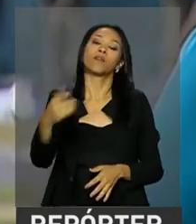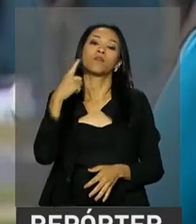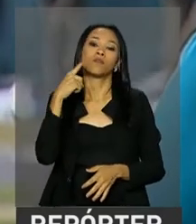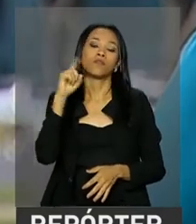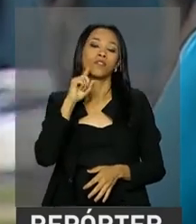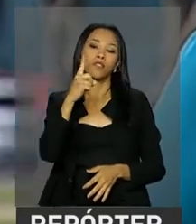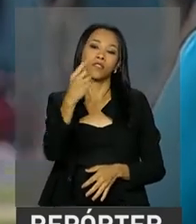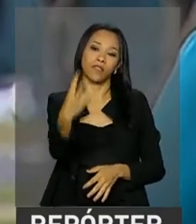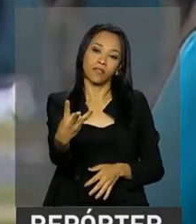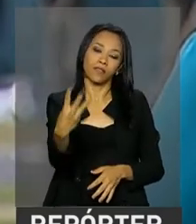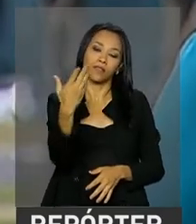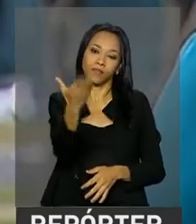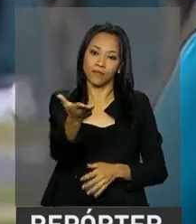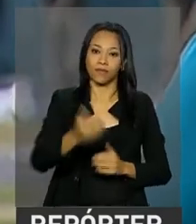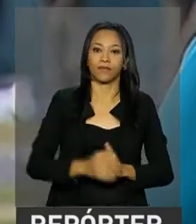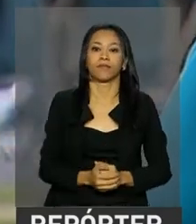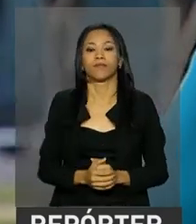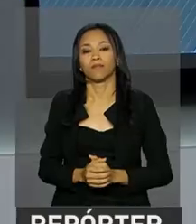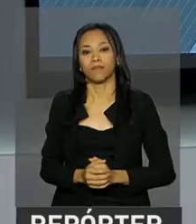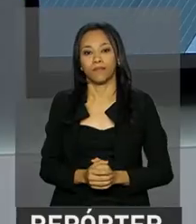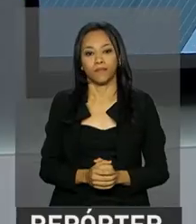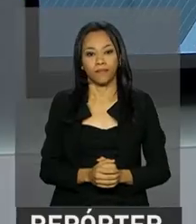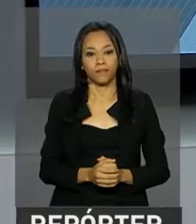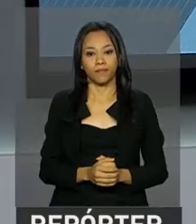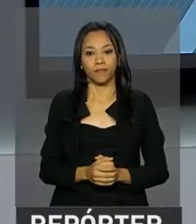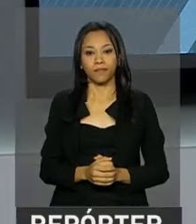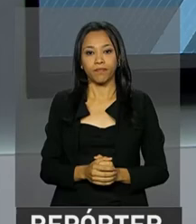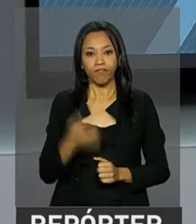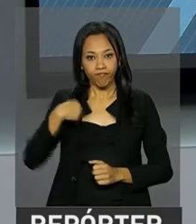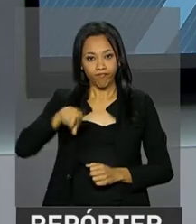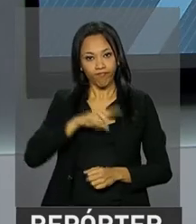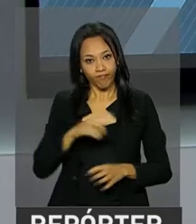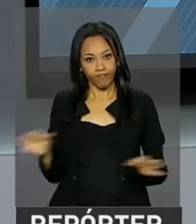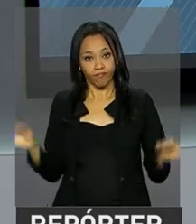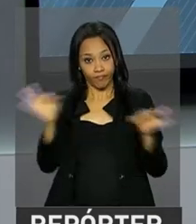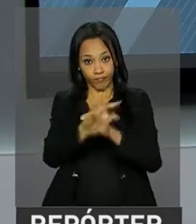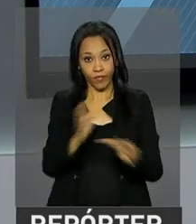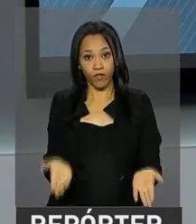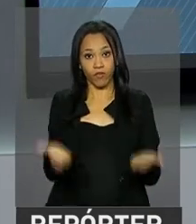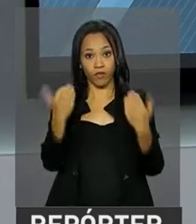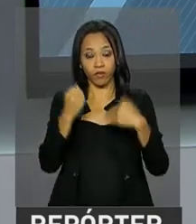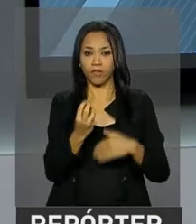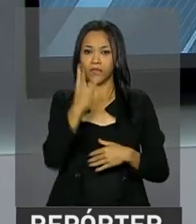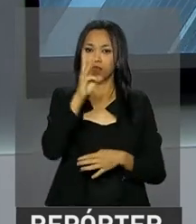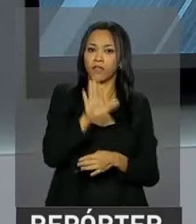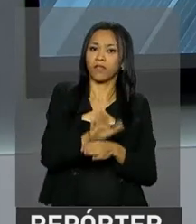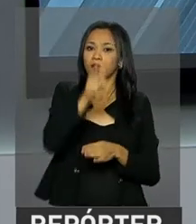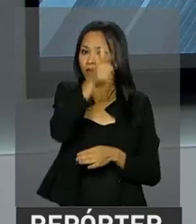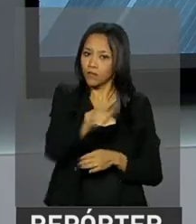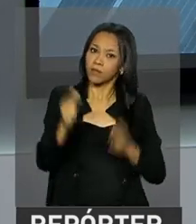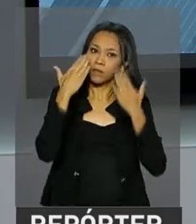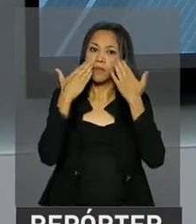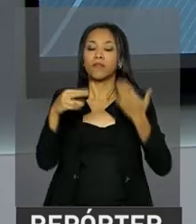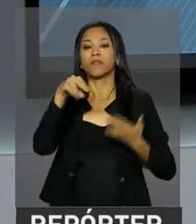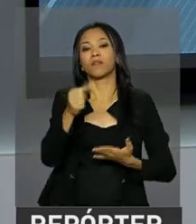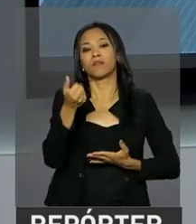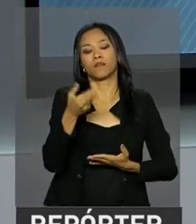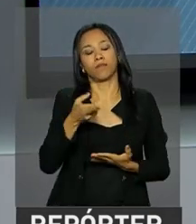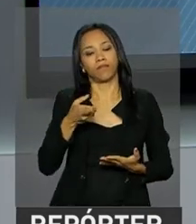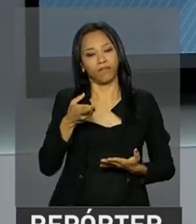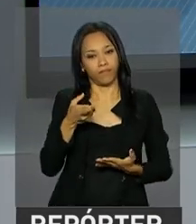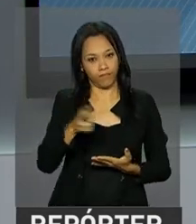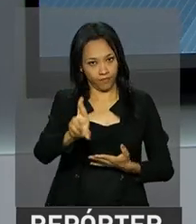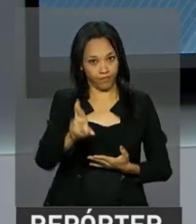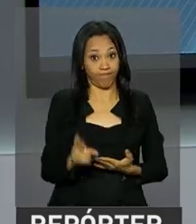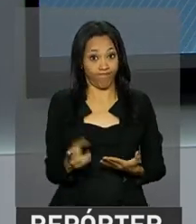de brasília marca que no fim e nós ficamos por aqui voltamos às três da tarde na nossa próxima edição do repórter